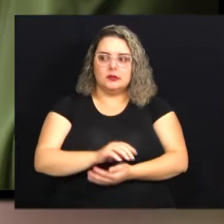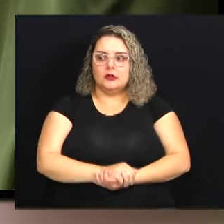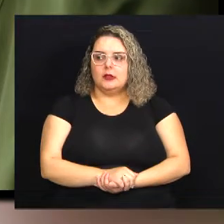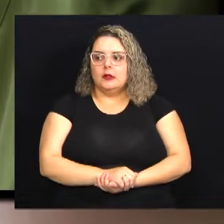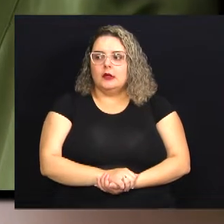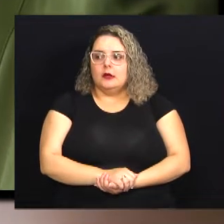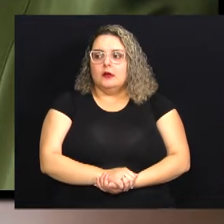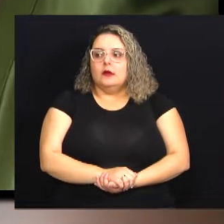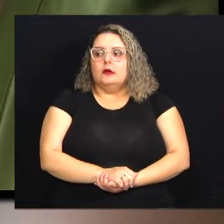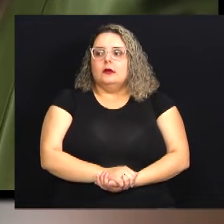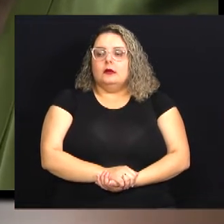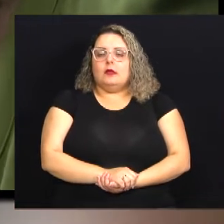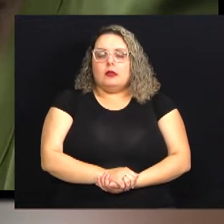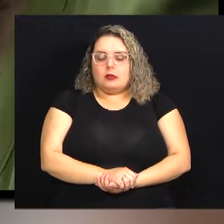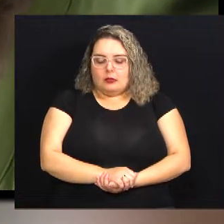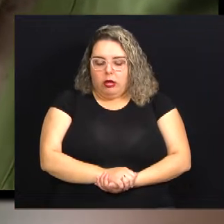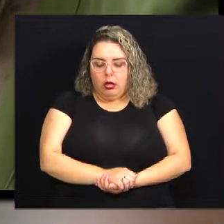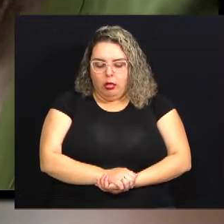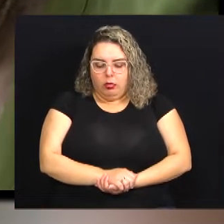Ou uma pessoa assim que